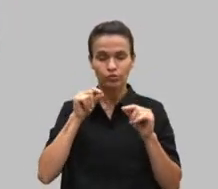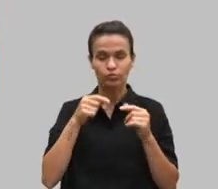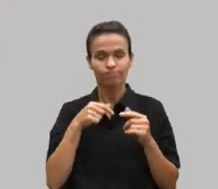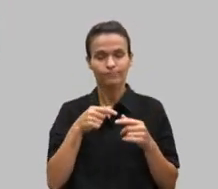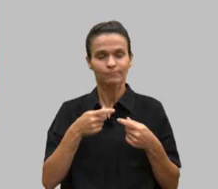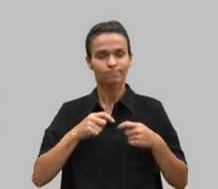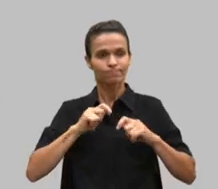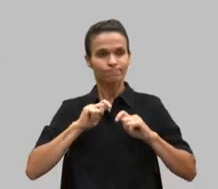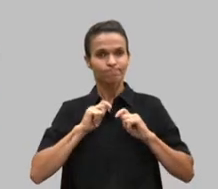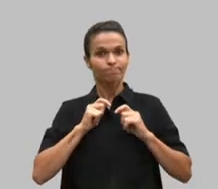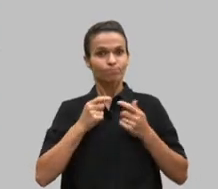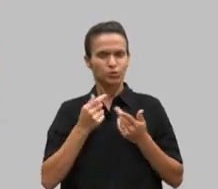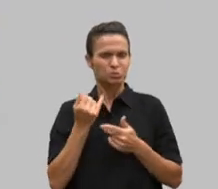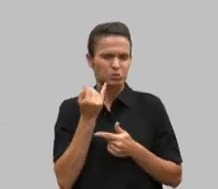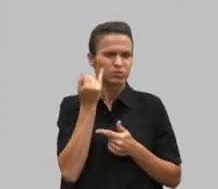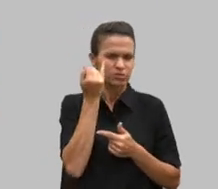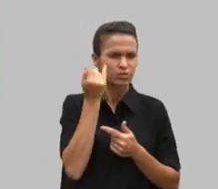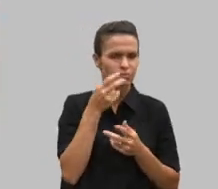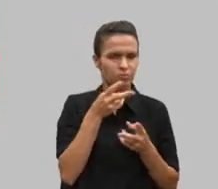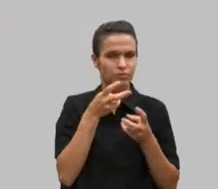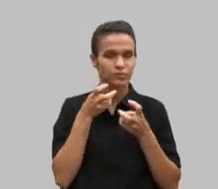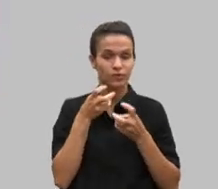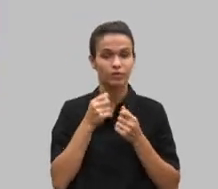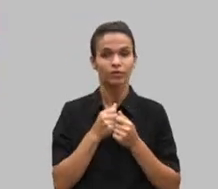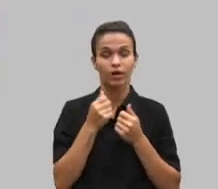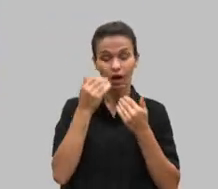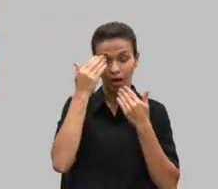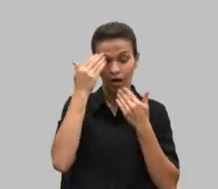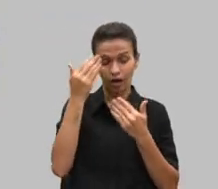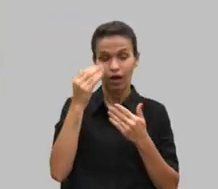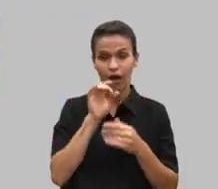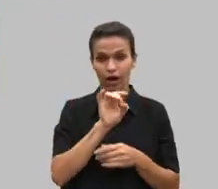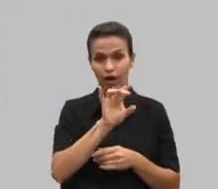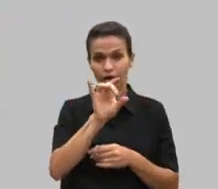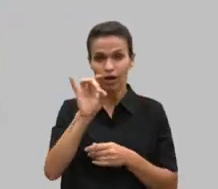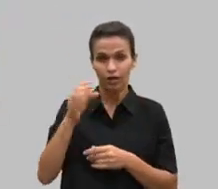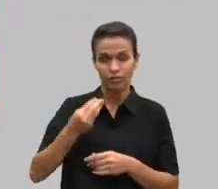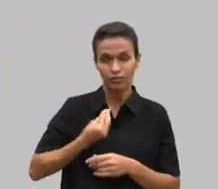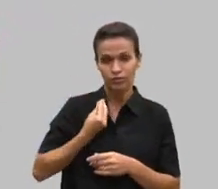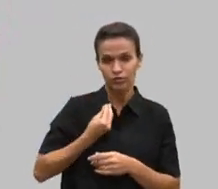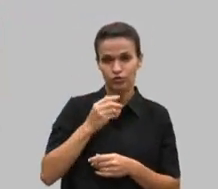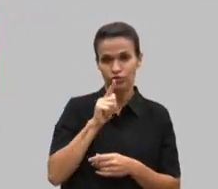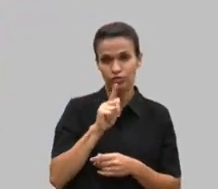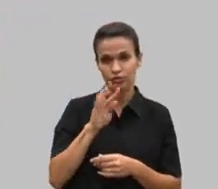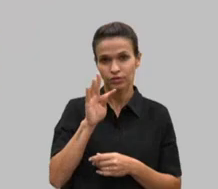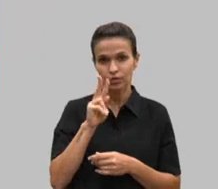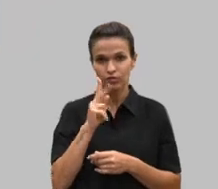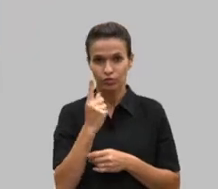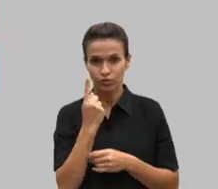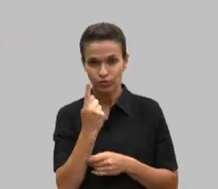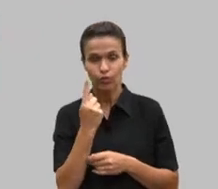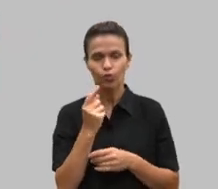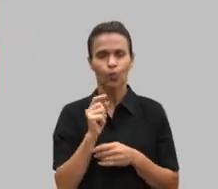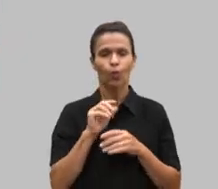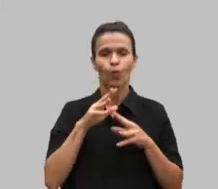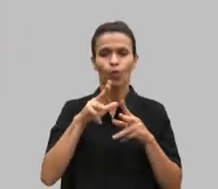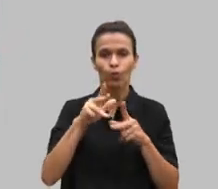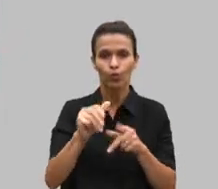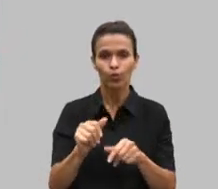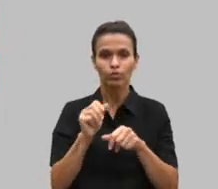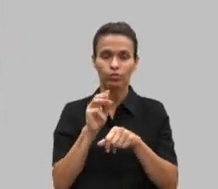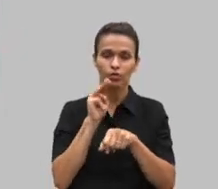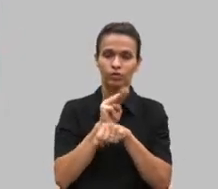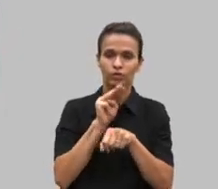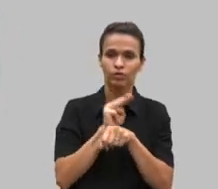gostaria de finalizar agradecendo a cada participante do GT1 a todos os monitores e Consultores que